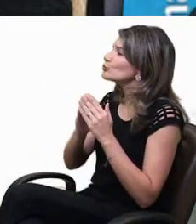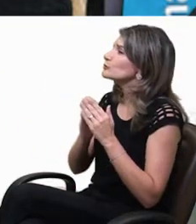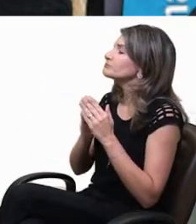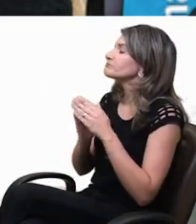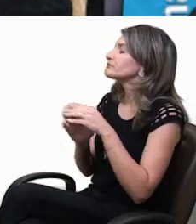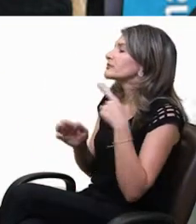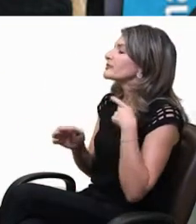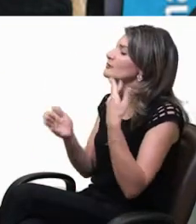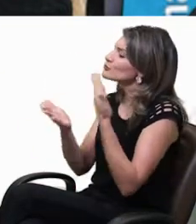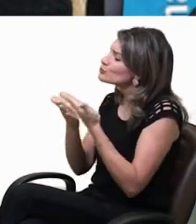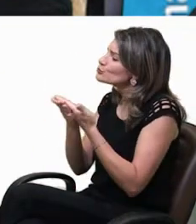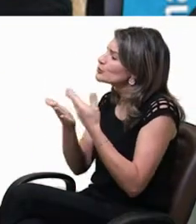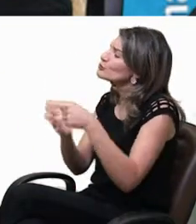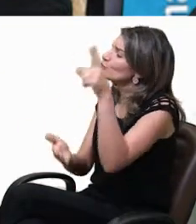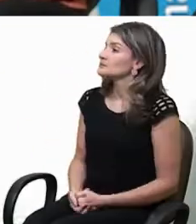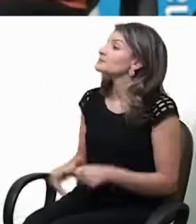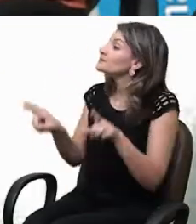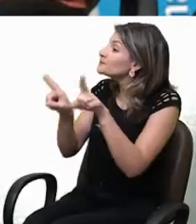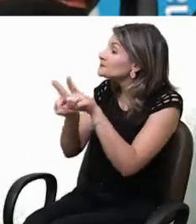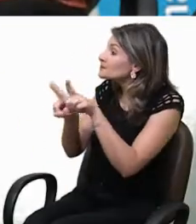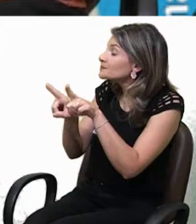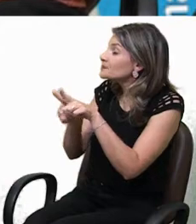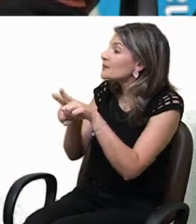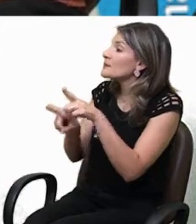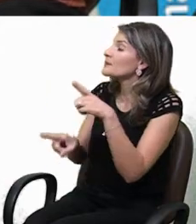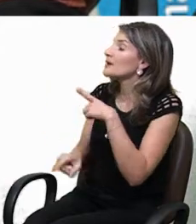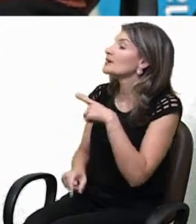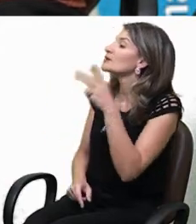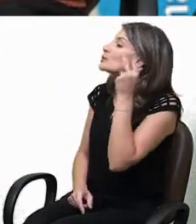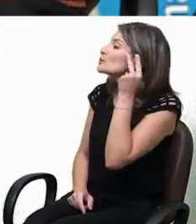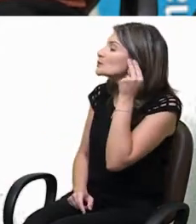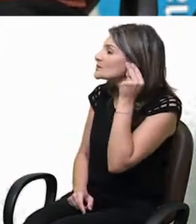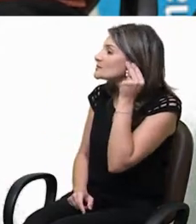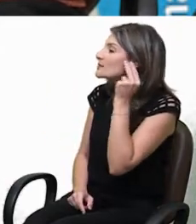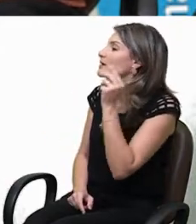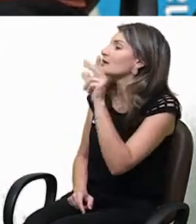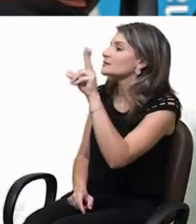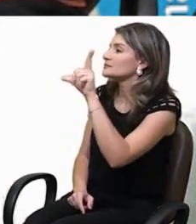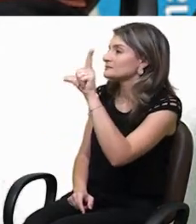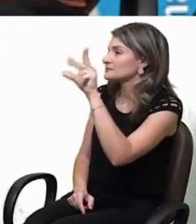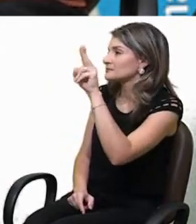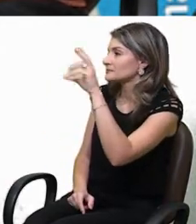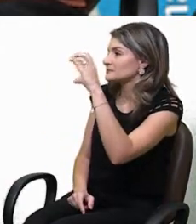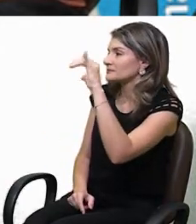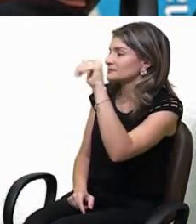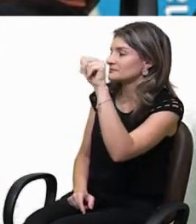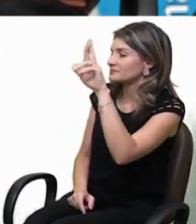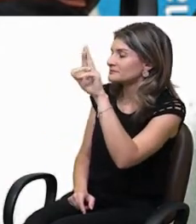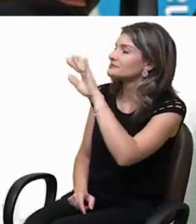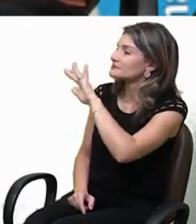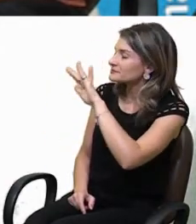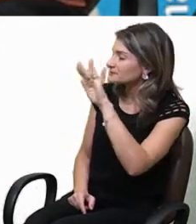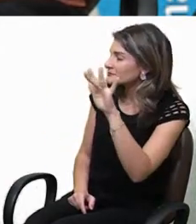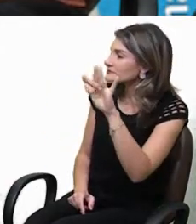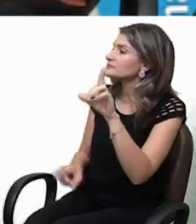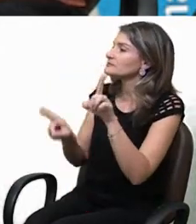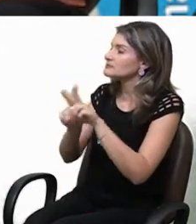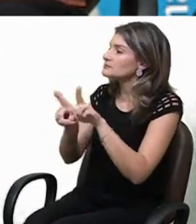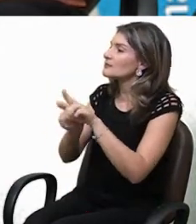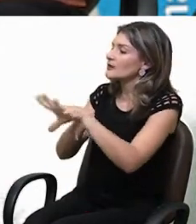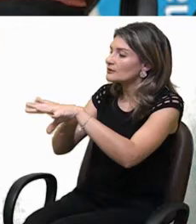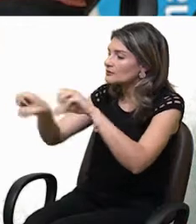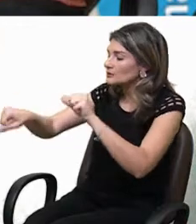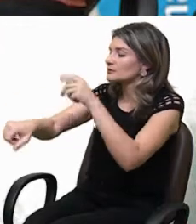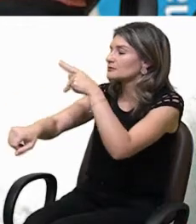Anápolis todos os dias para estudar. Está conosco também Luciara Franciele Ferreira Dourado